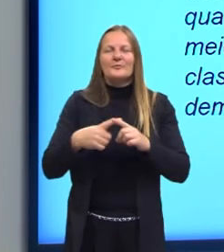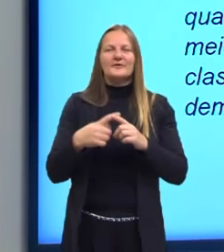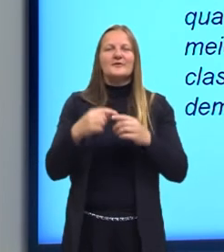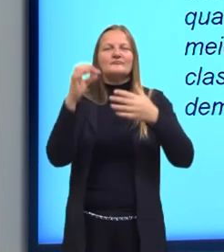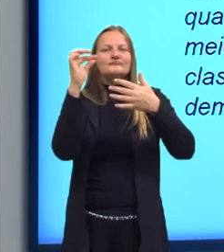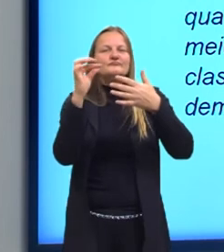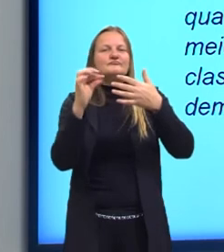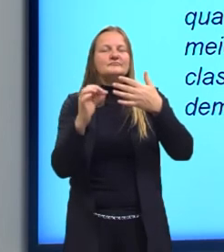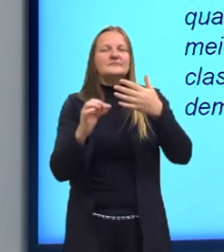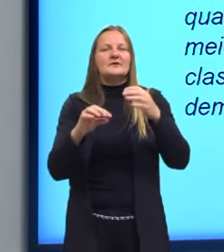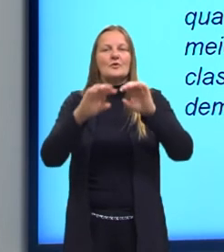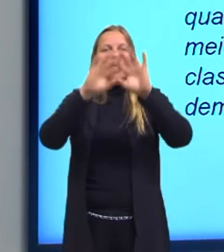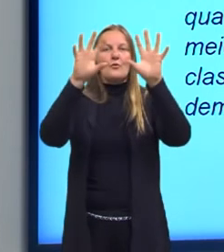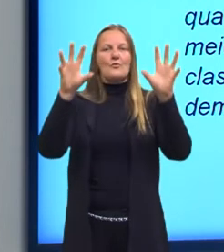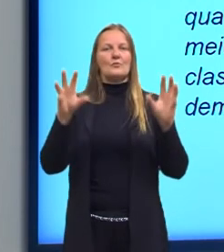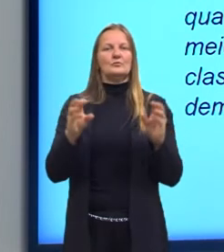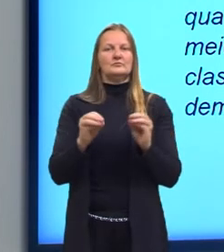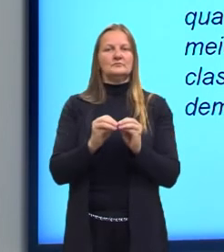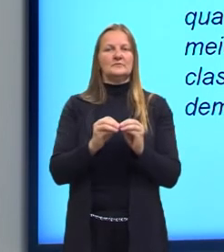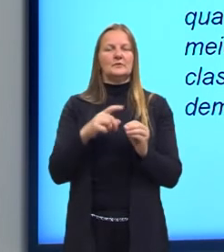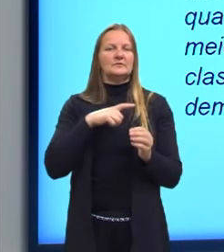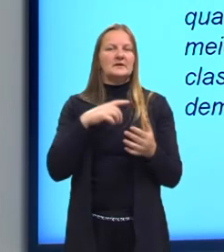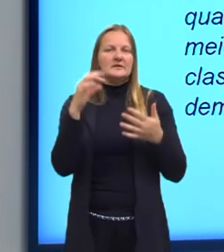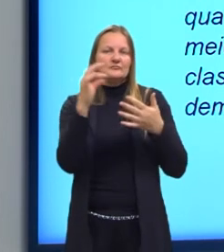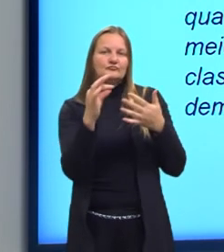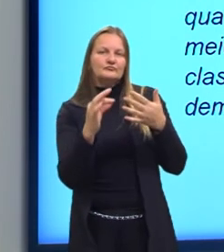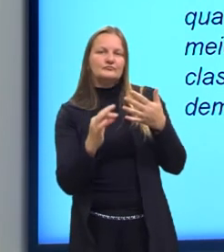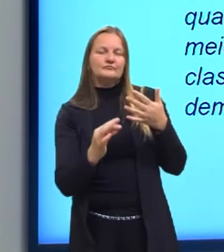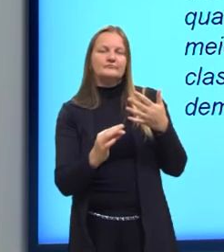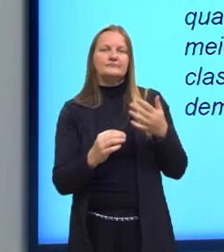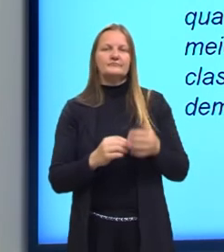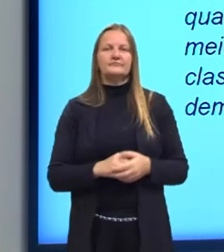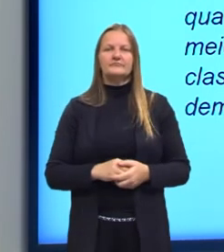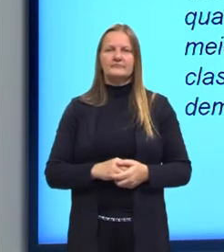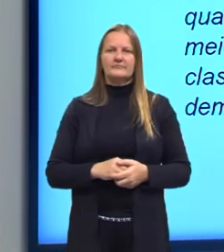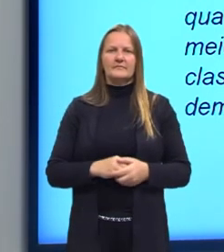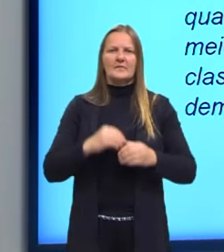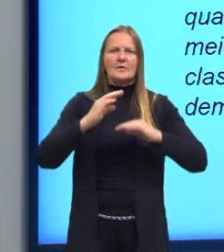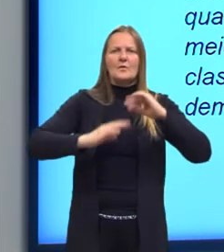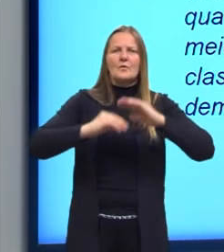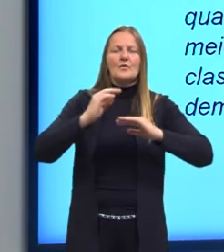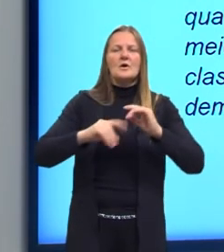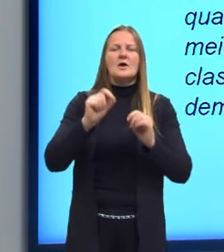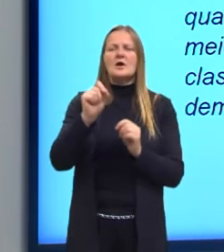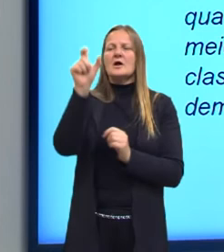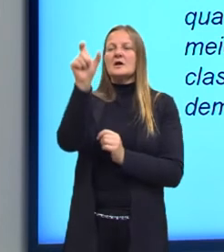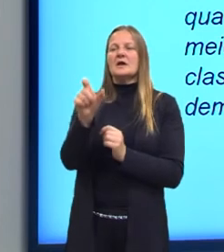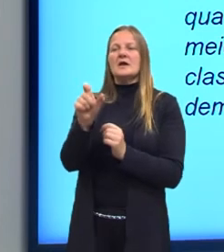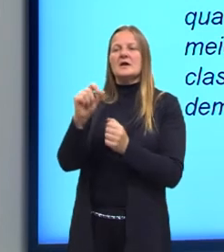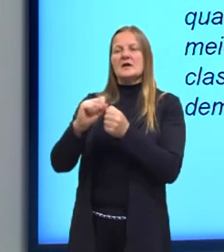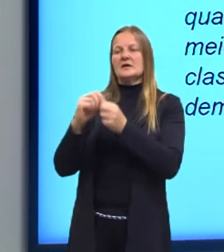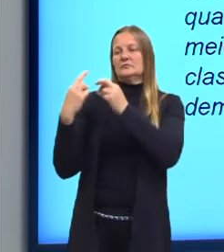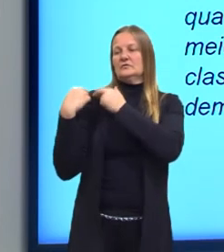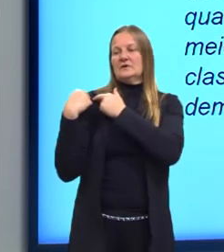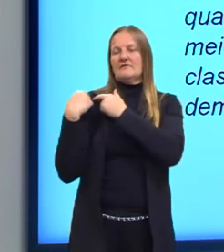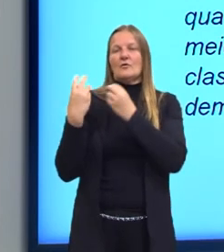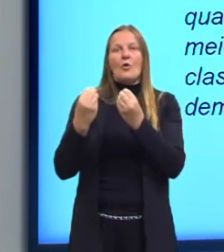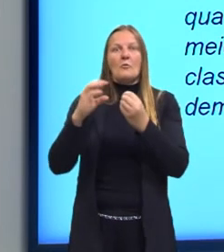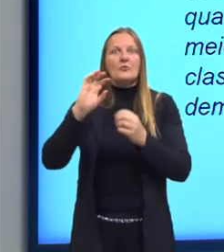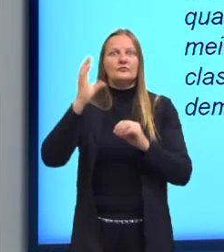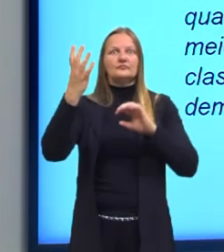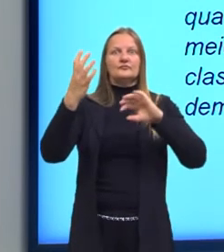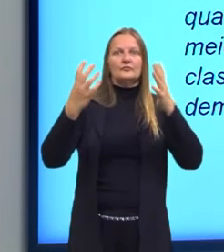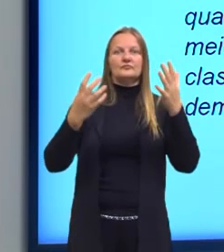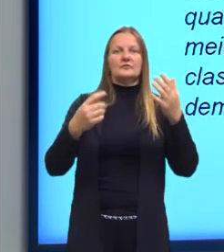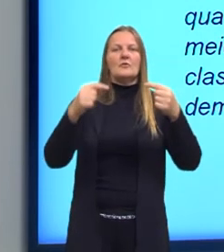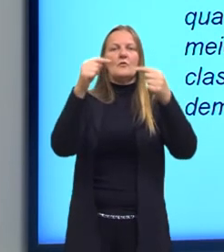elementos que precisa ter na conclusão qual vai ser a ação executada quem vai executar ação por meio de que qual vai ser